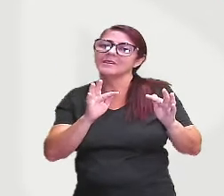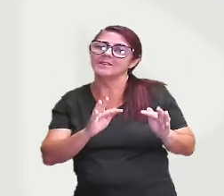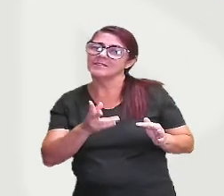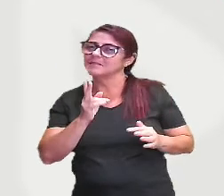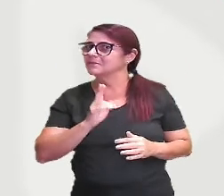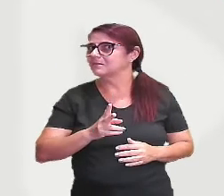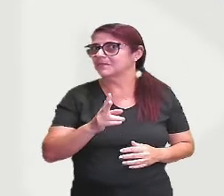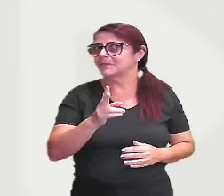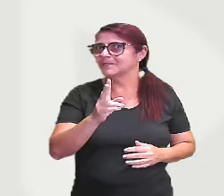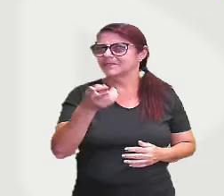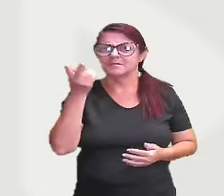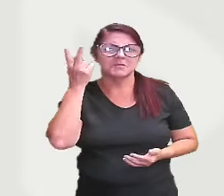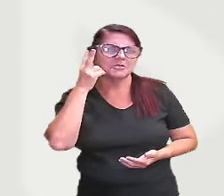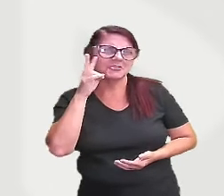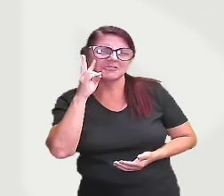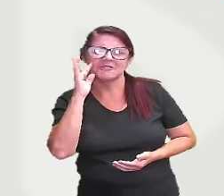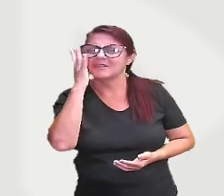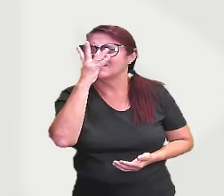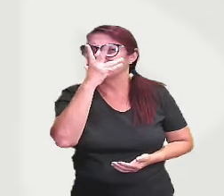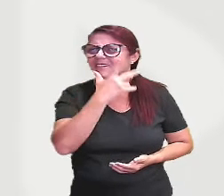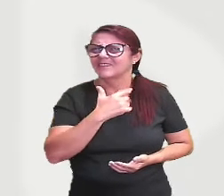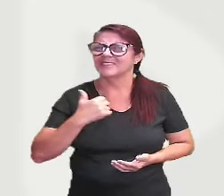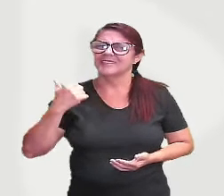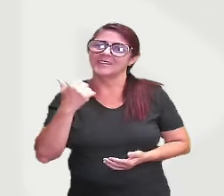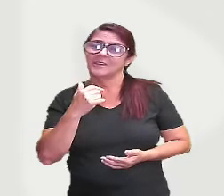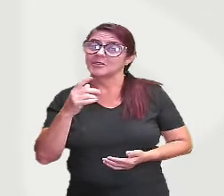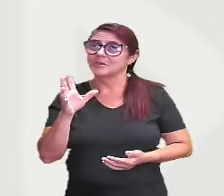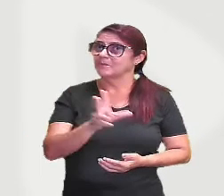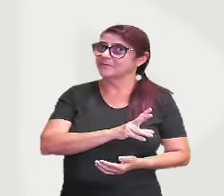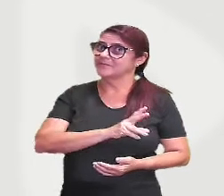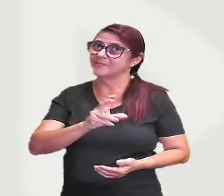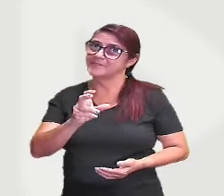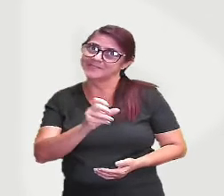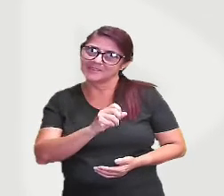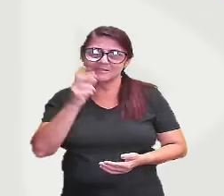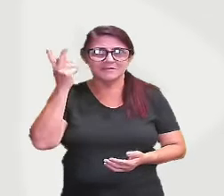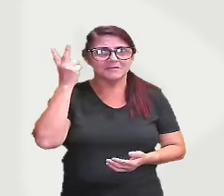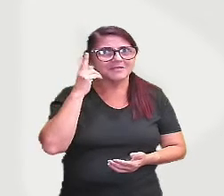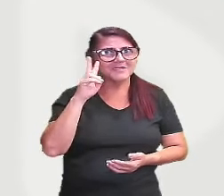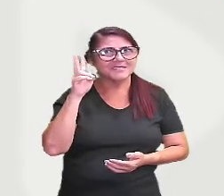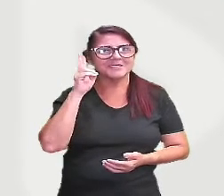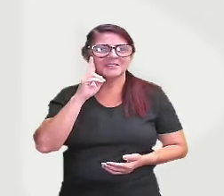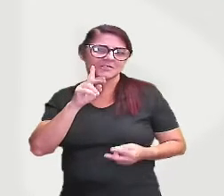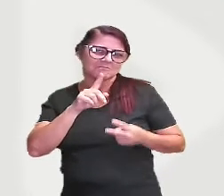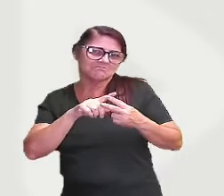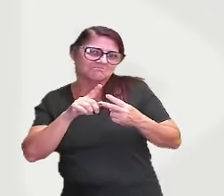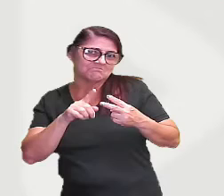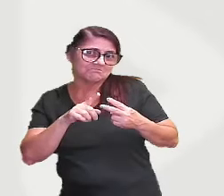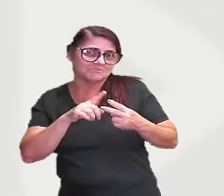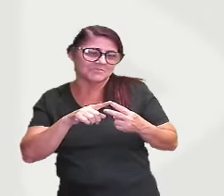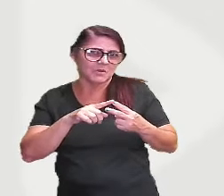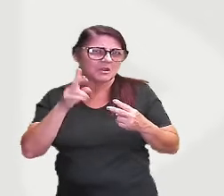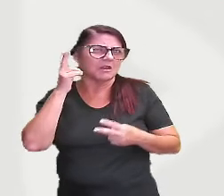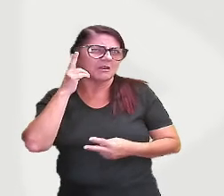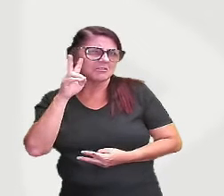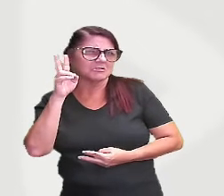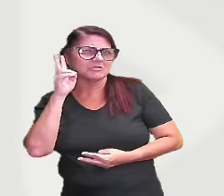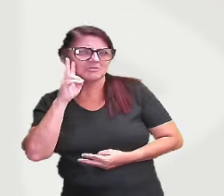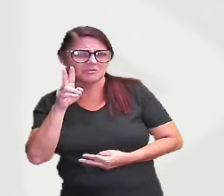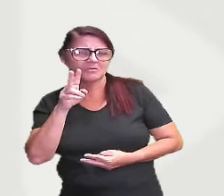sempre. Olha que história linda! Sou apaixonada por essa história. Então, vejam só. Aqui na história, a gente